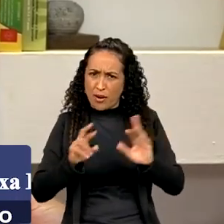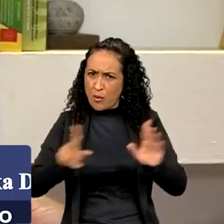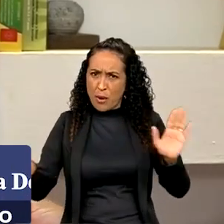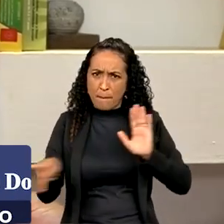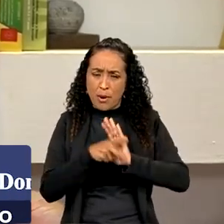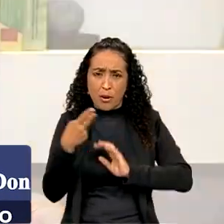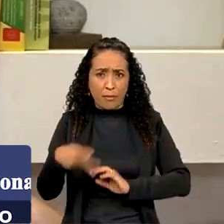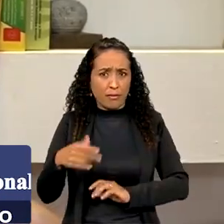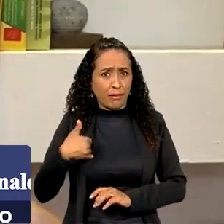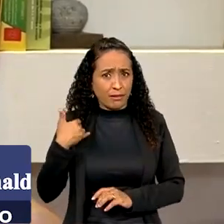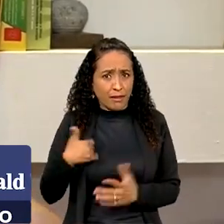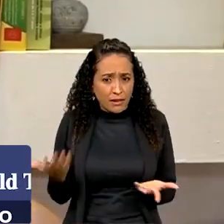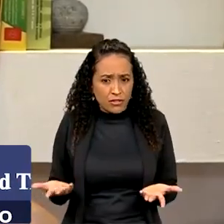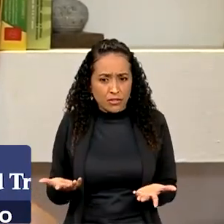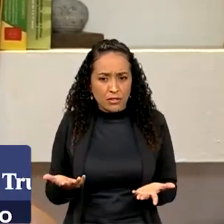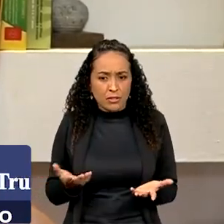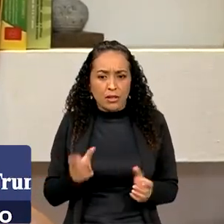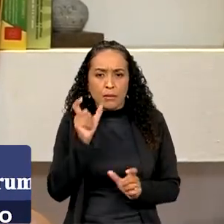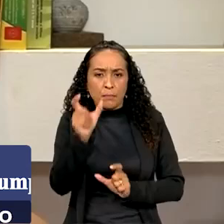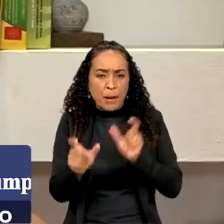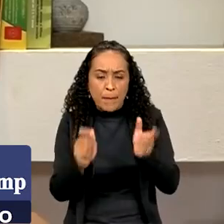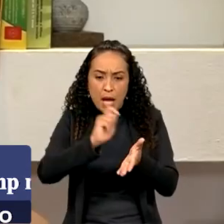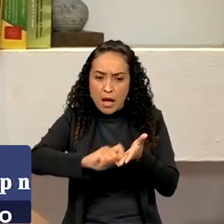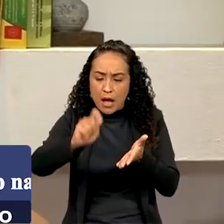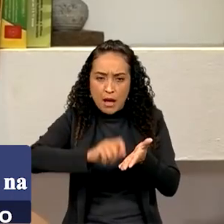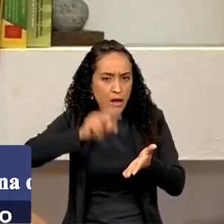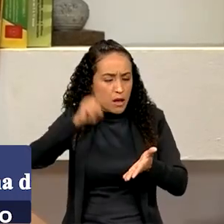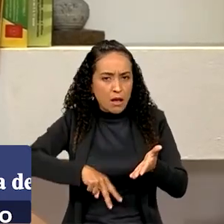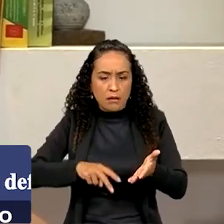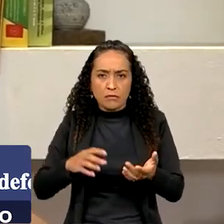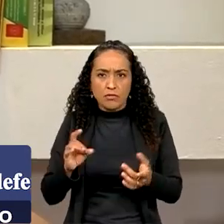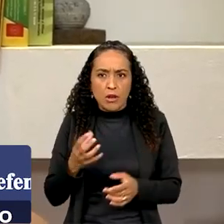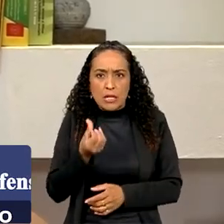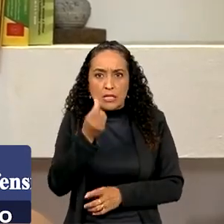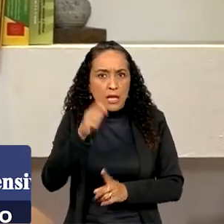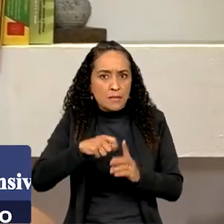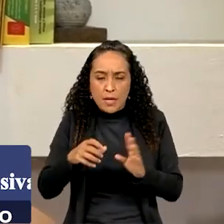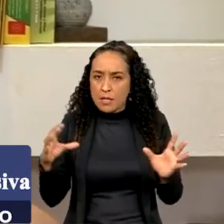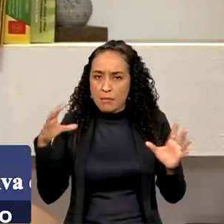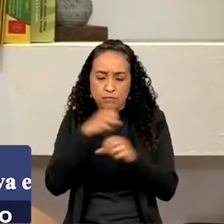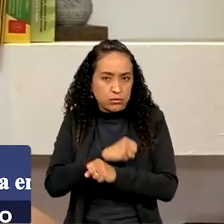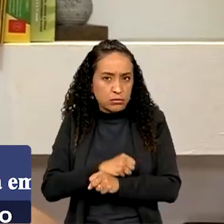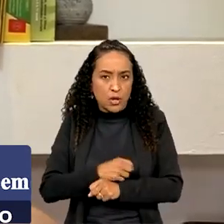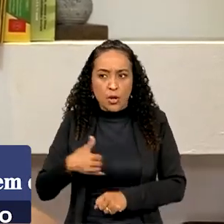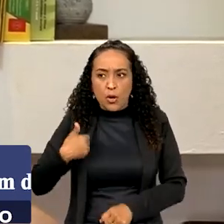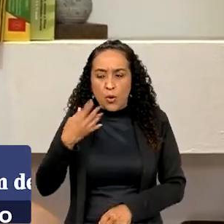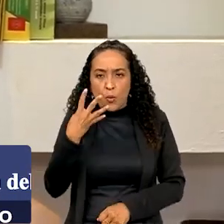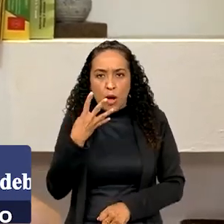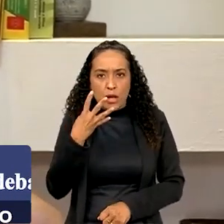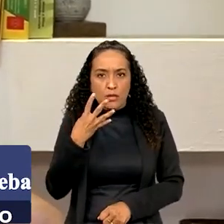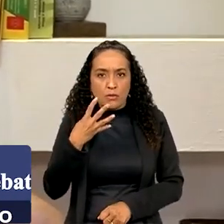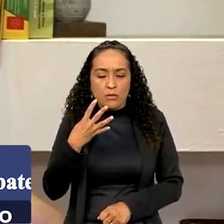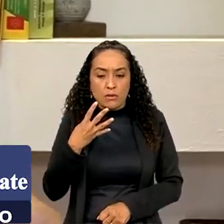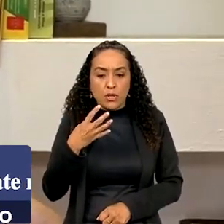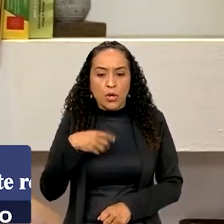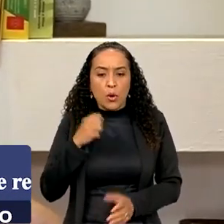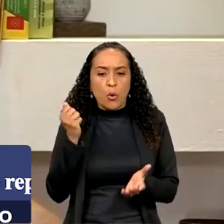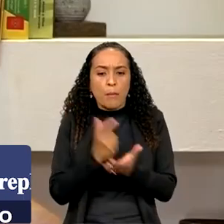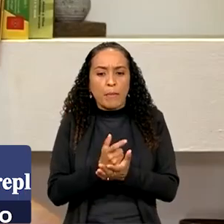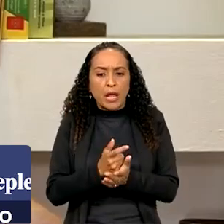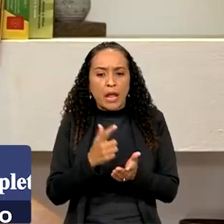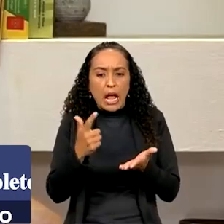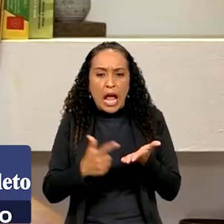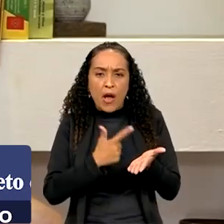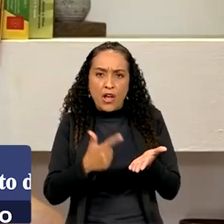específico para a idade, né? Ele falou, leu e escreveu, assim, com diferença de 6 meses. Então, com 4 anos e meio, eu comprei para ele uma